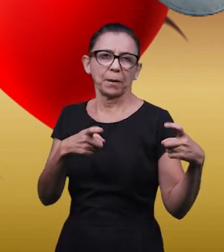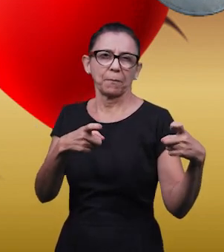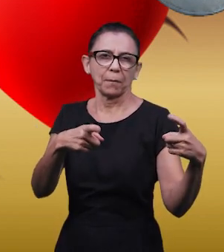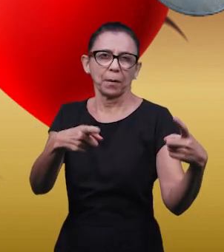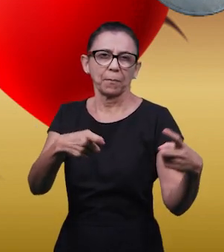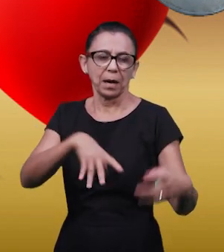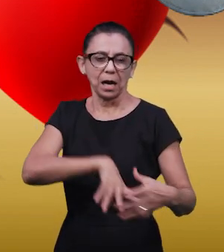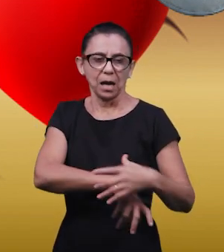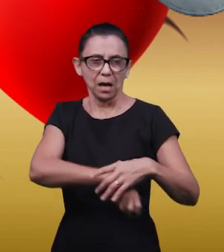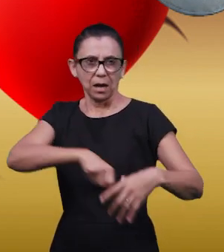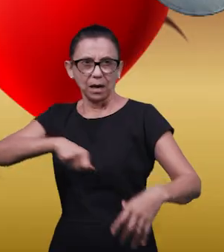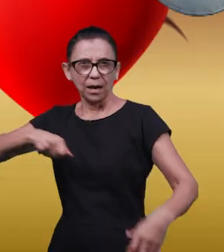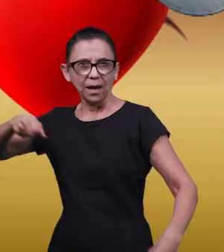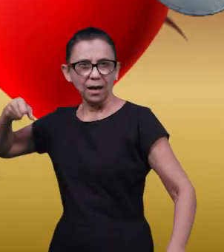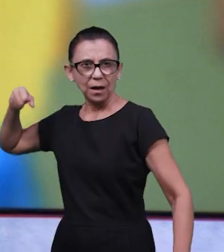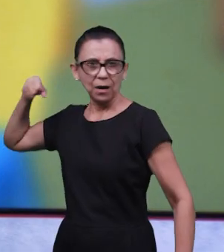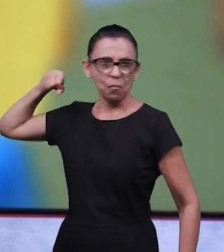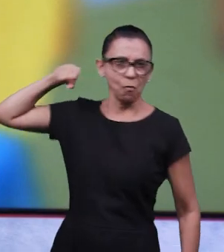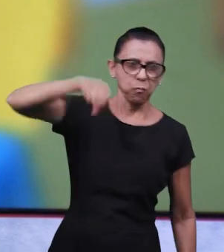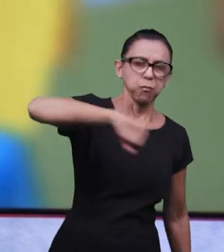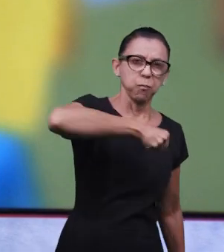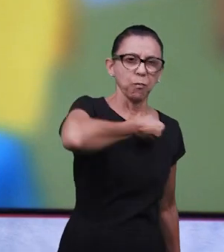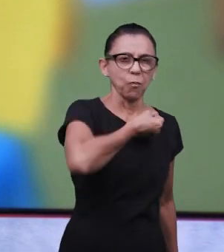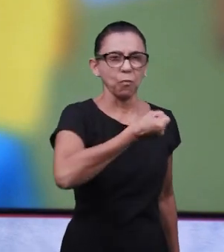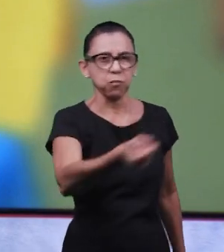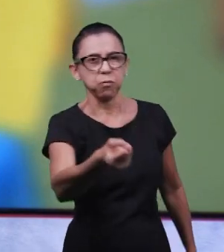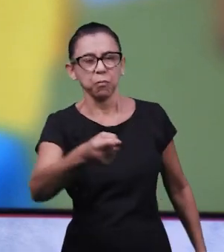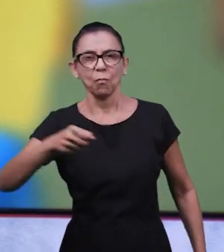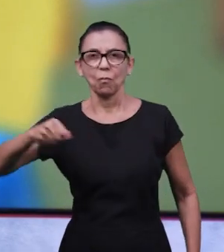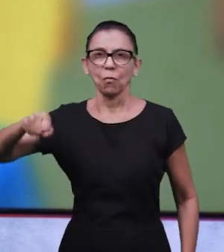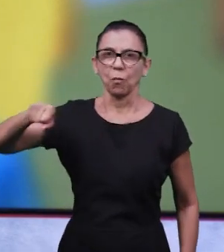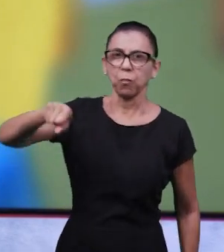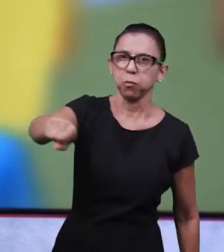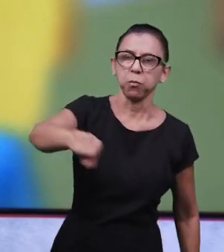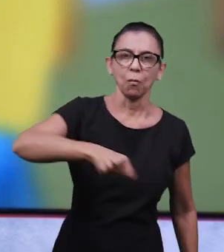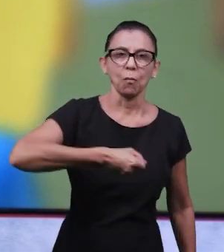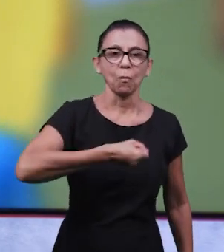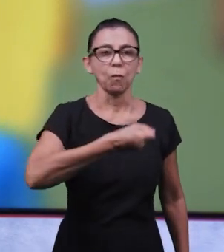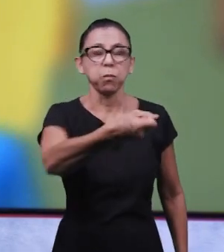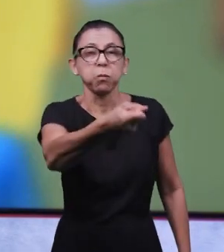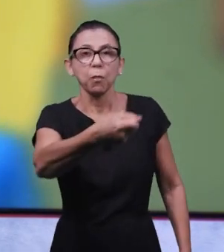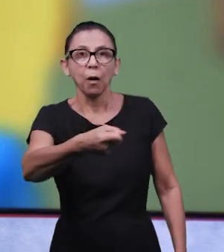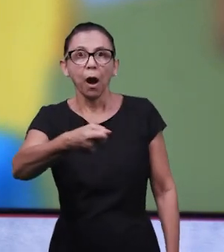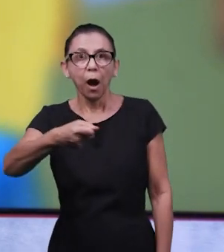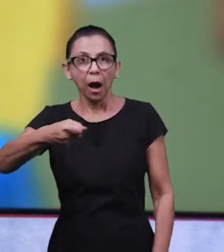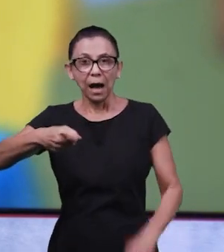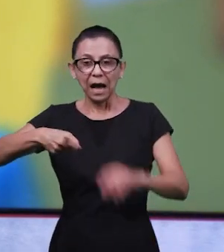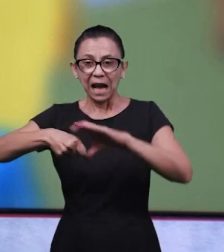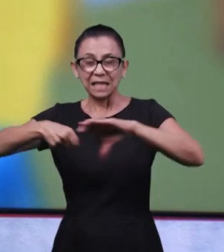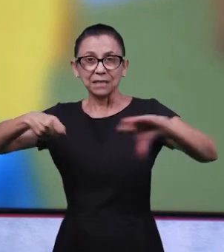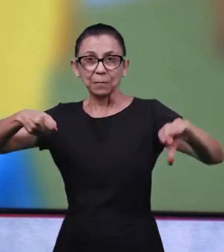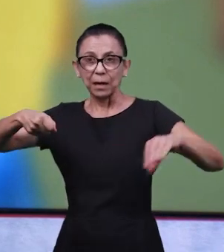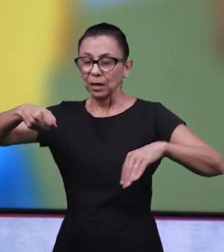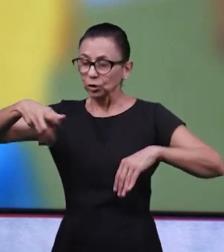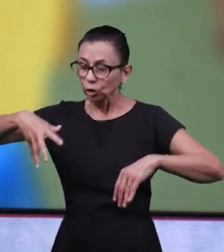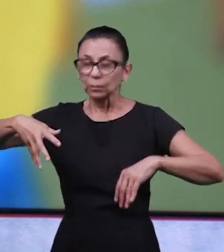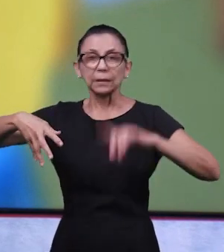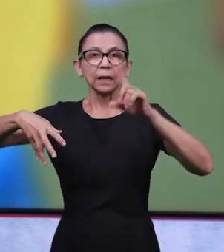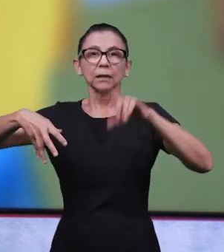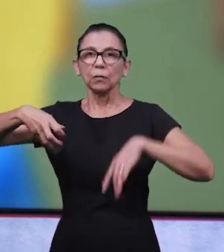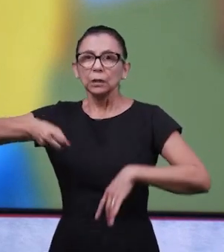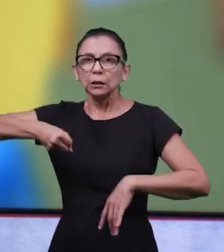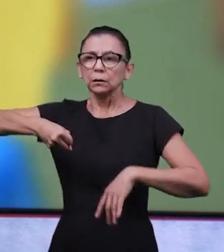que seja. E Eleazar? Eleazar, numa batalha, feriu